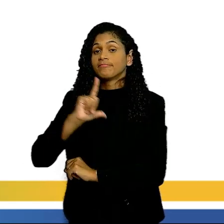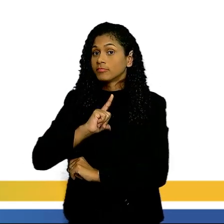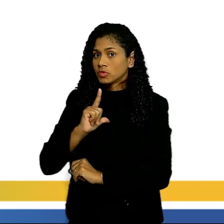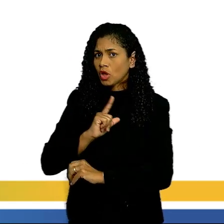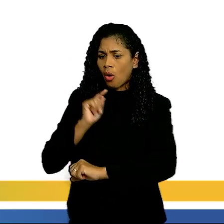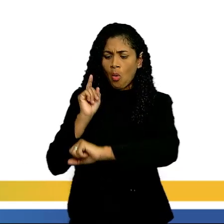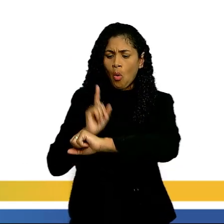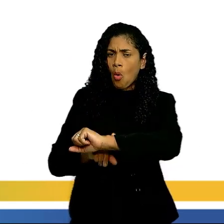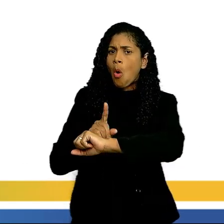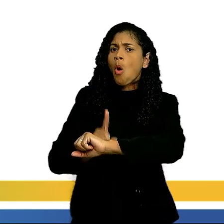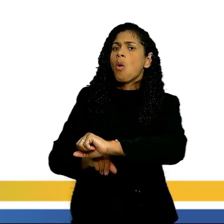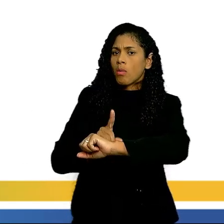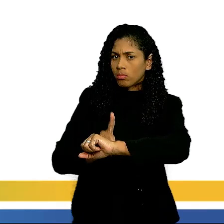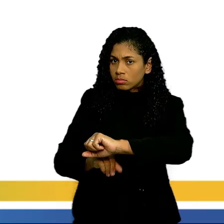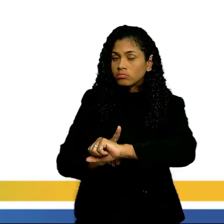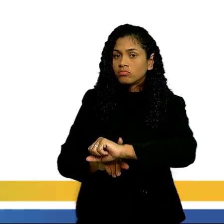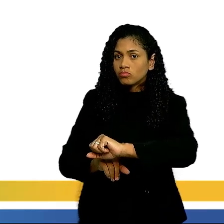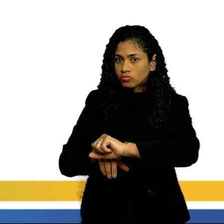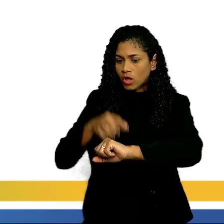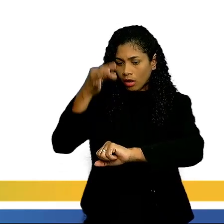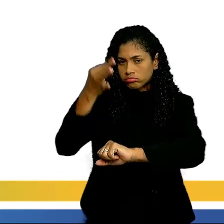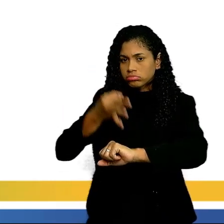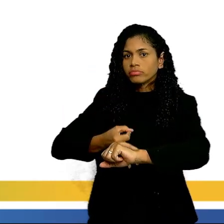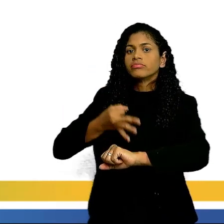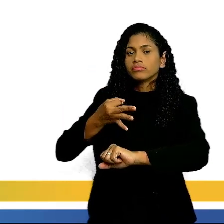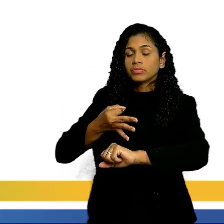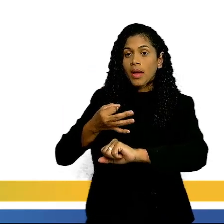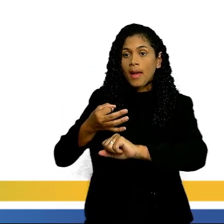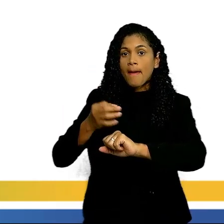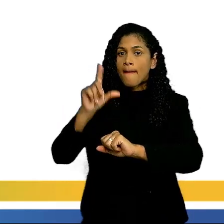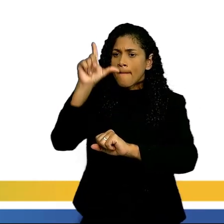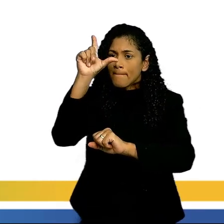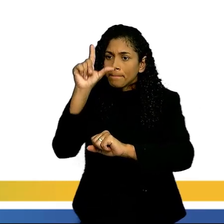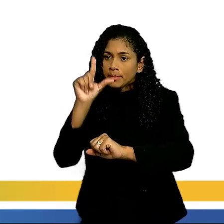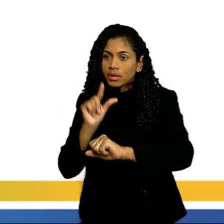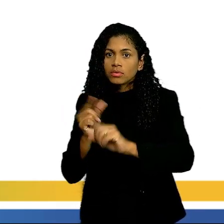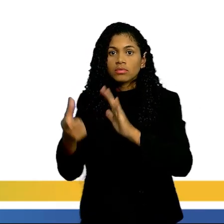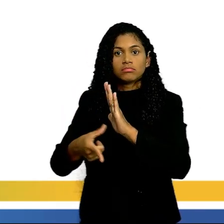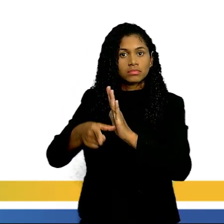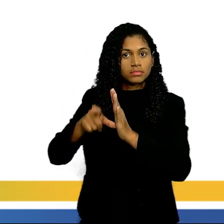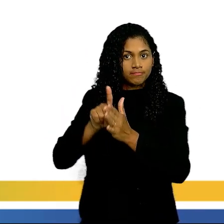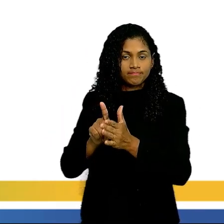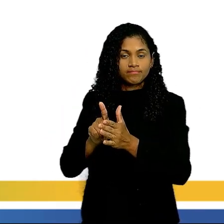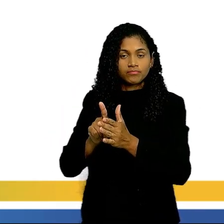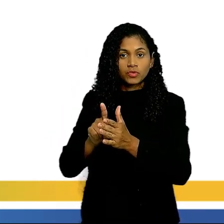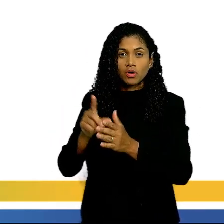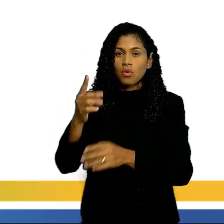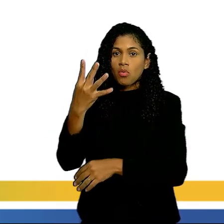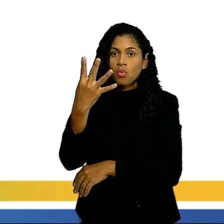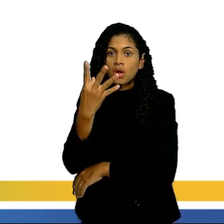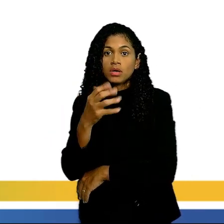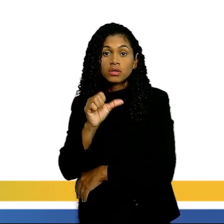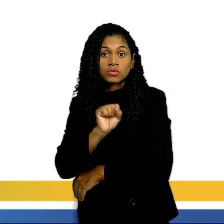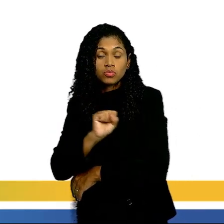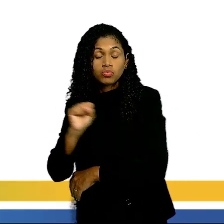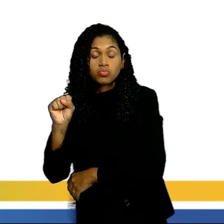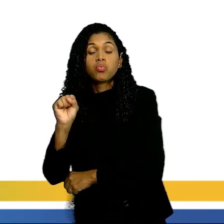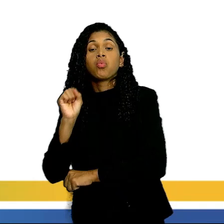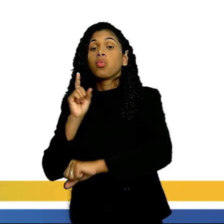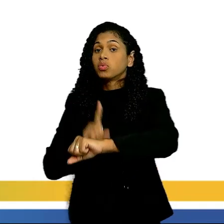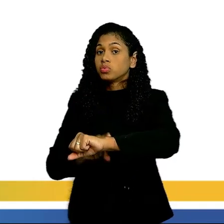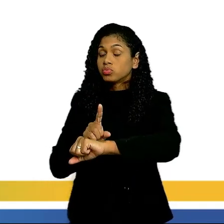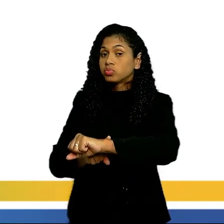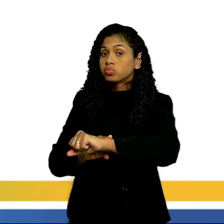de trabalho definida e menor do que a anterior, uma jornada de 48 horas semanais, com salário